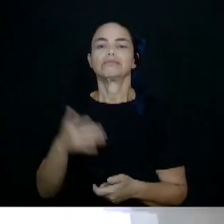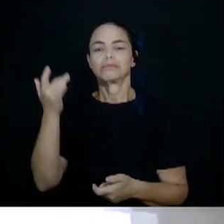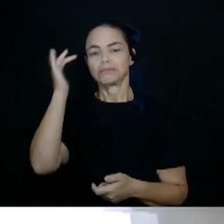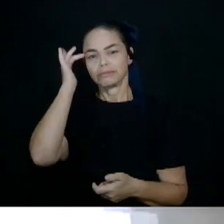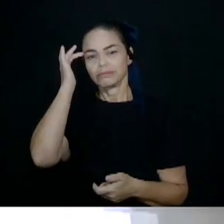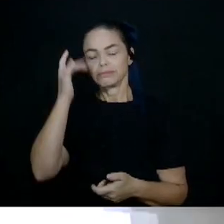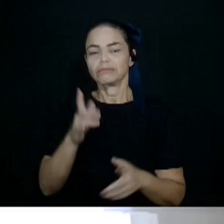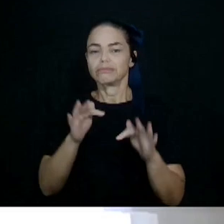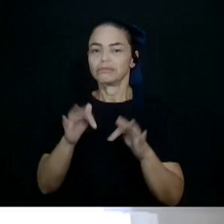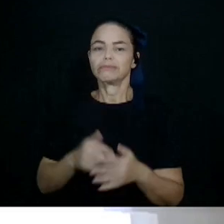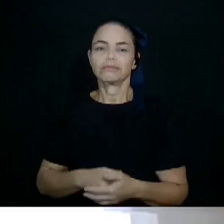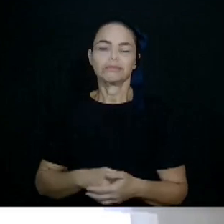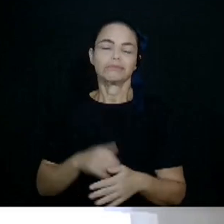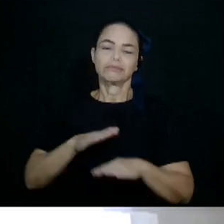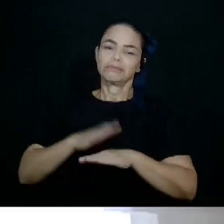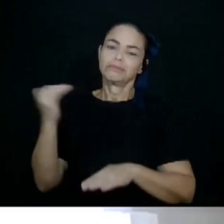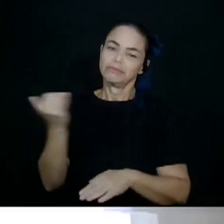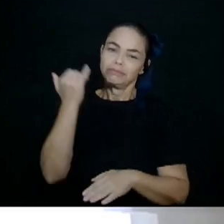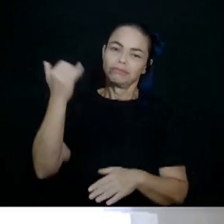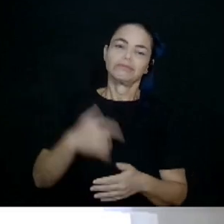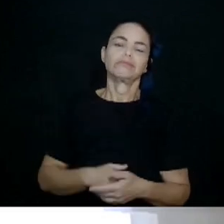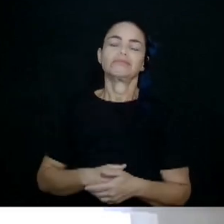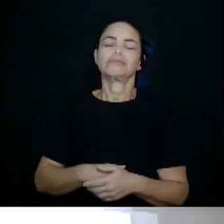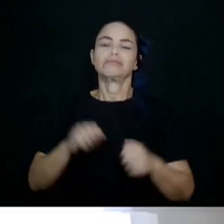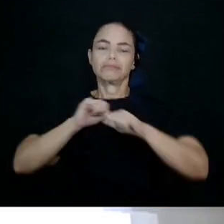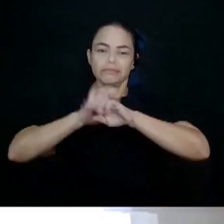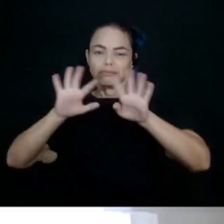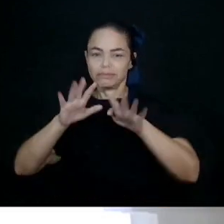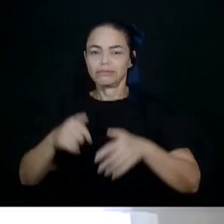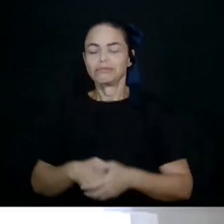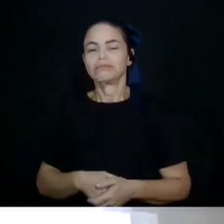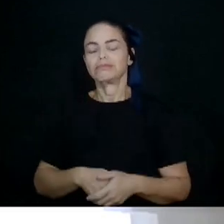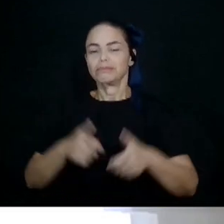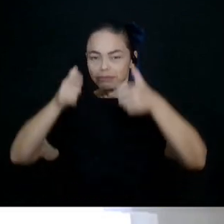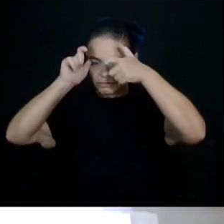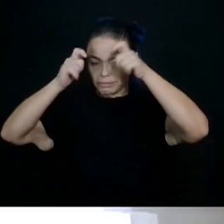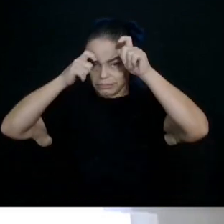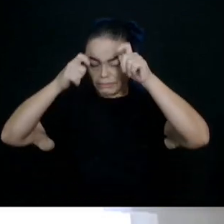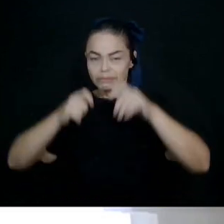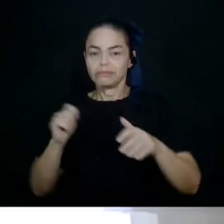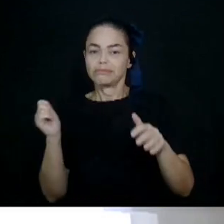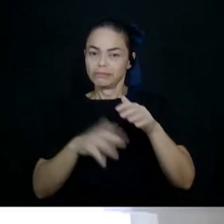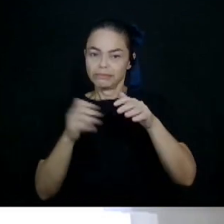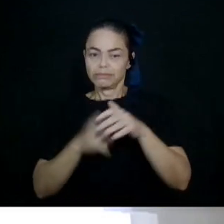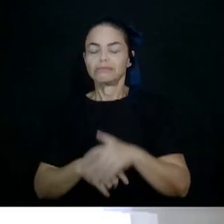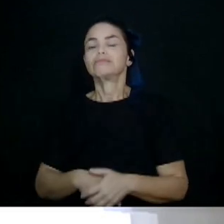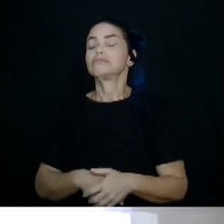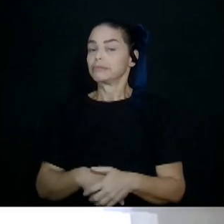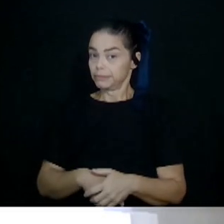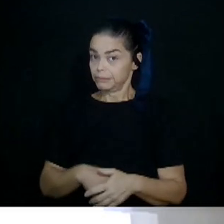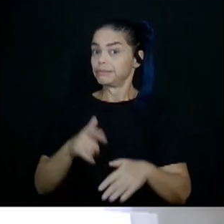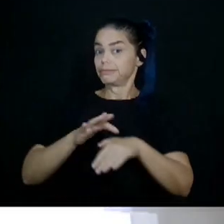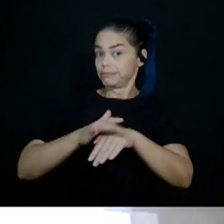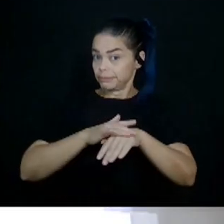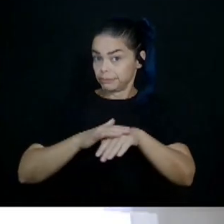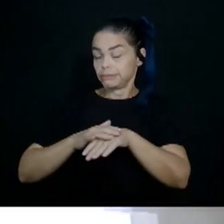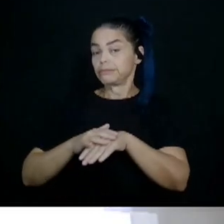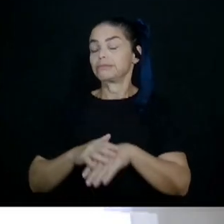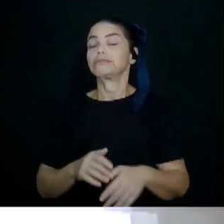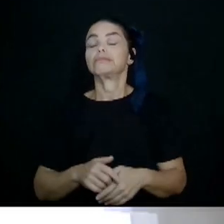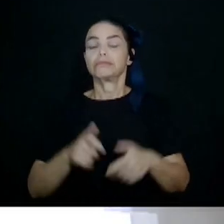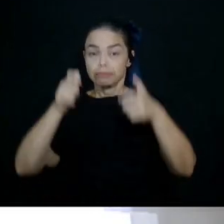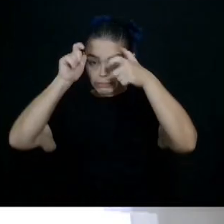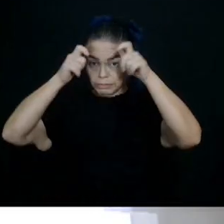finalizar, o mais importante é a gente ter a clareza que o transtorno de acumulação, ele é um transtorno, e o que torna ele um transtorno, como a